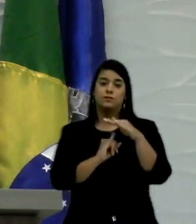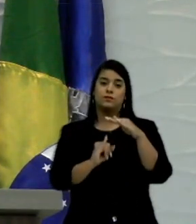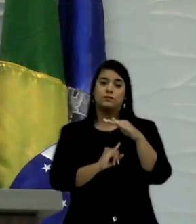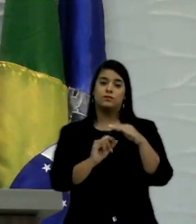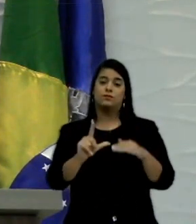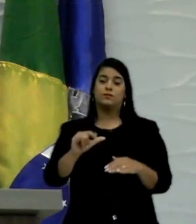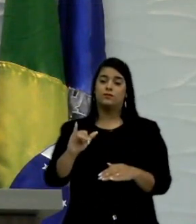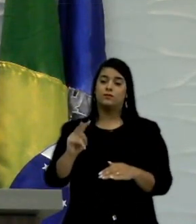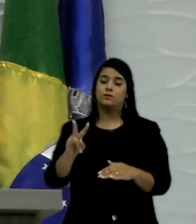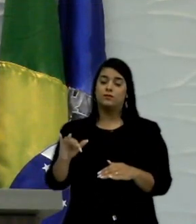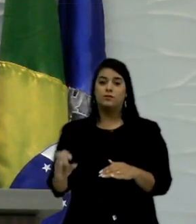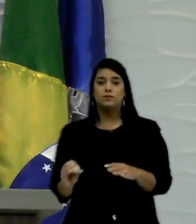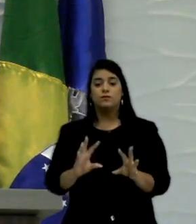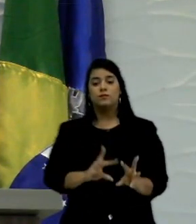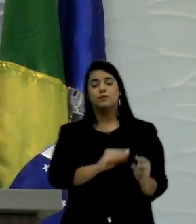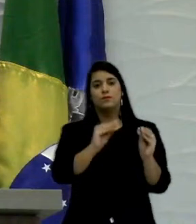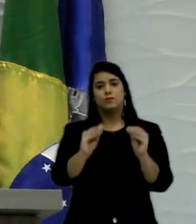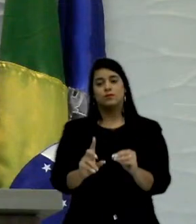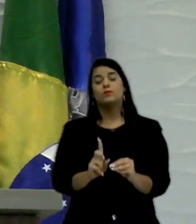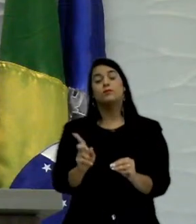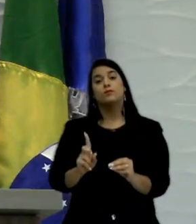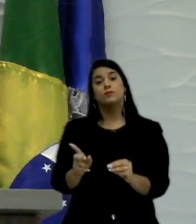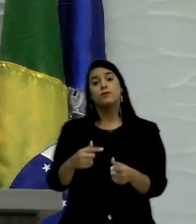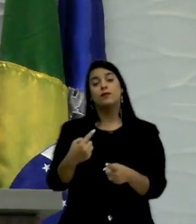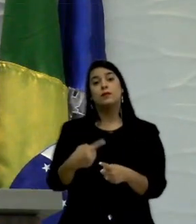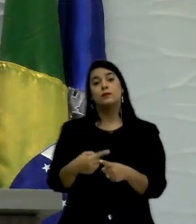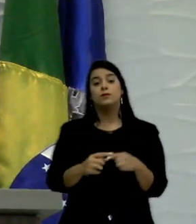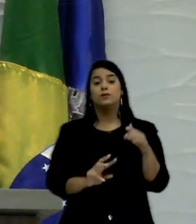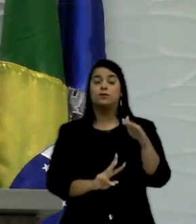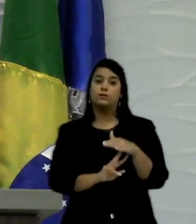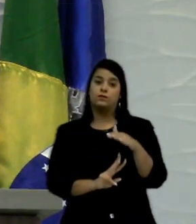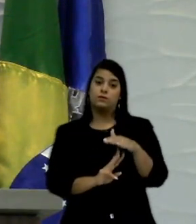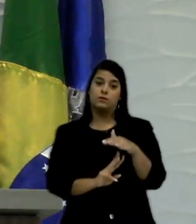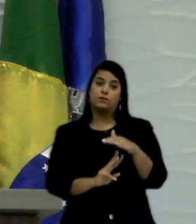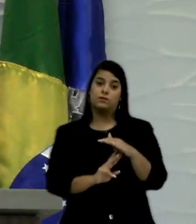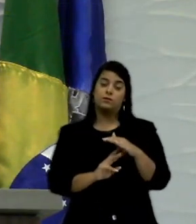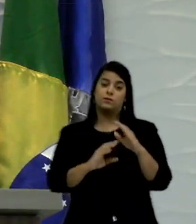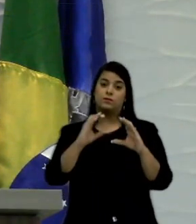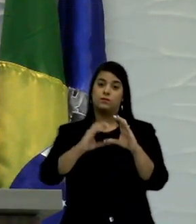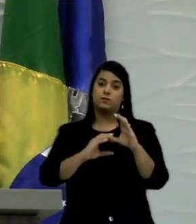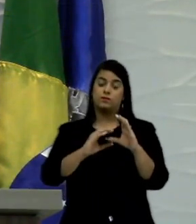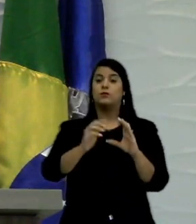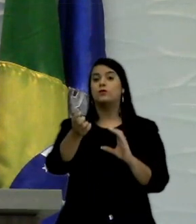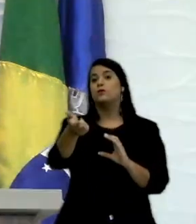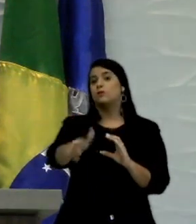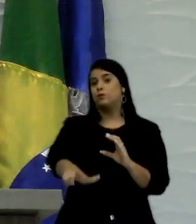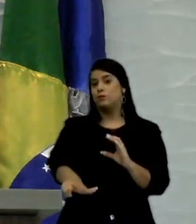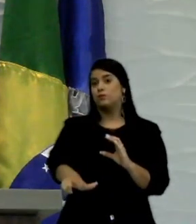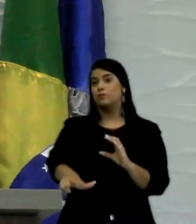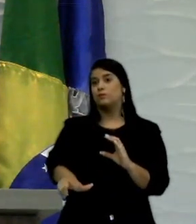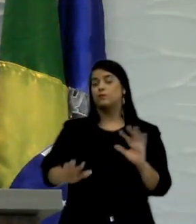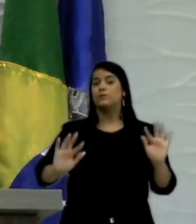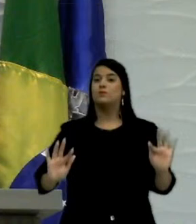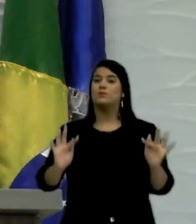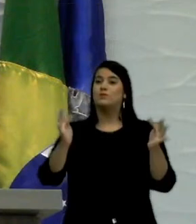A entrega dessa vez vai ser lá, porque a quadra do Cônigo vai ter outro evento e não foi